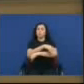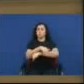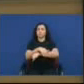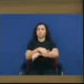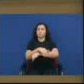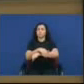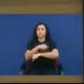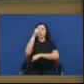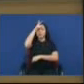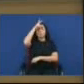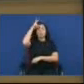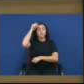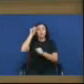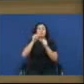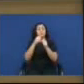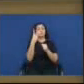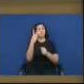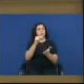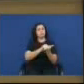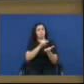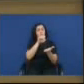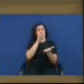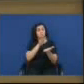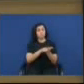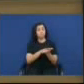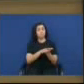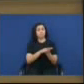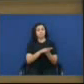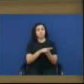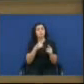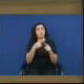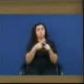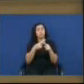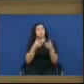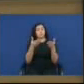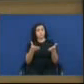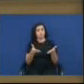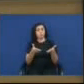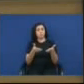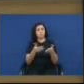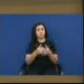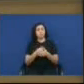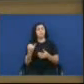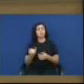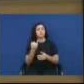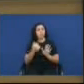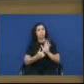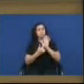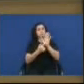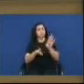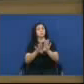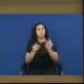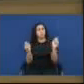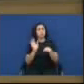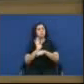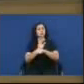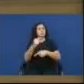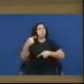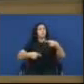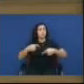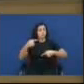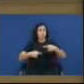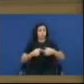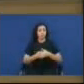A prefeitura, inclusive, expediu 3 multas à Electro por conta deste registro. É importante pontuar porque isso pode colaborar com o